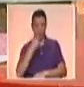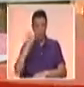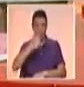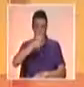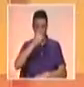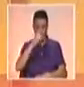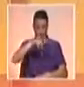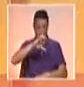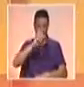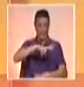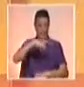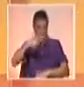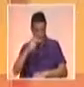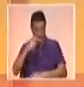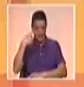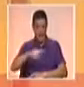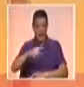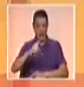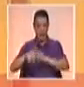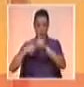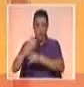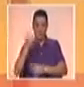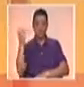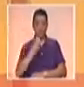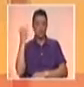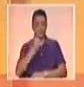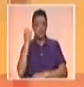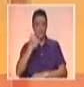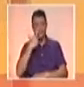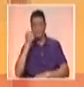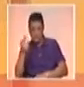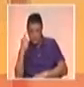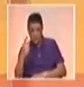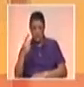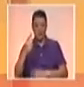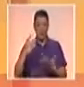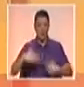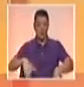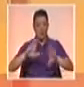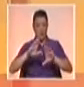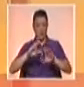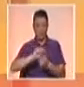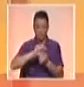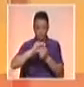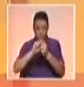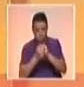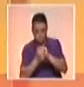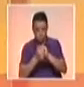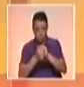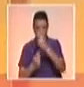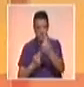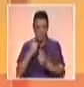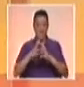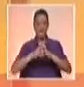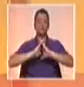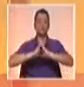gradualmente a perder alunos, à semelhança das outras instituições similares, e foi sofrendo algumas